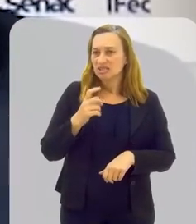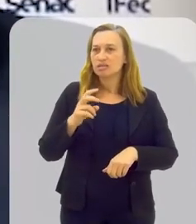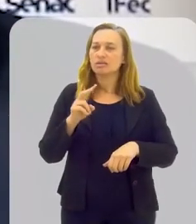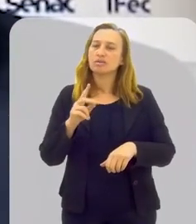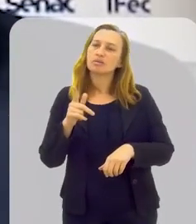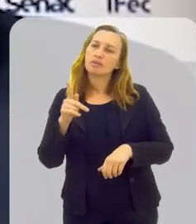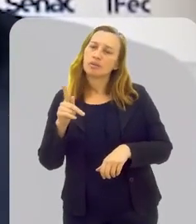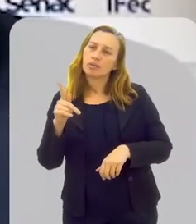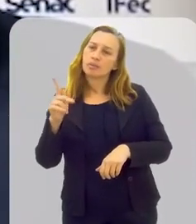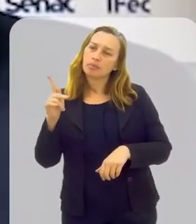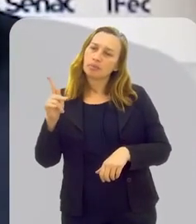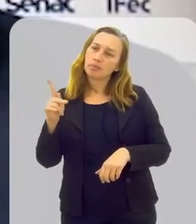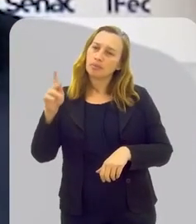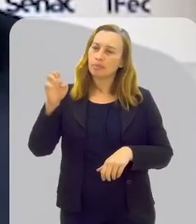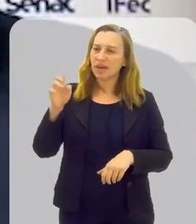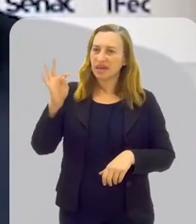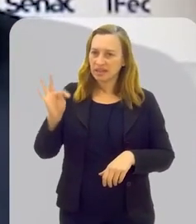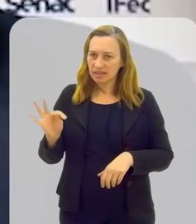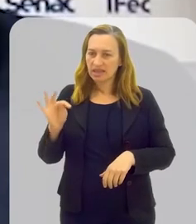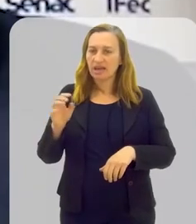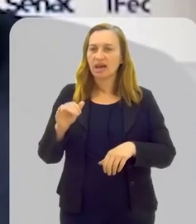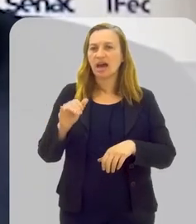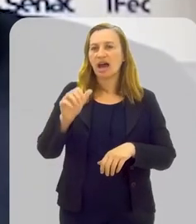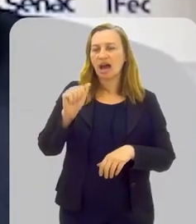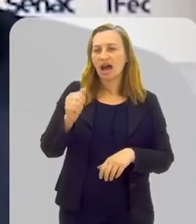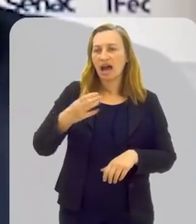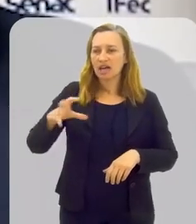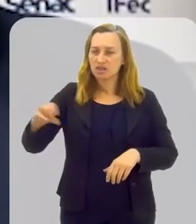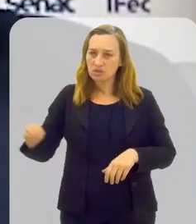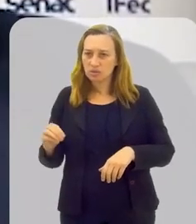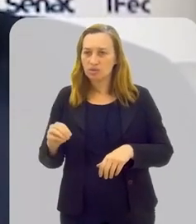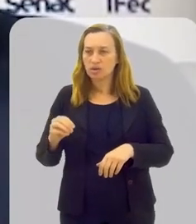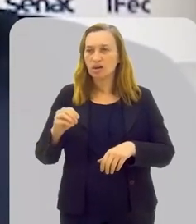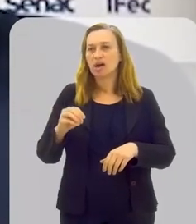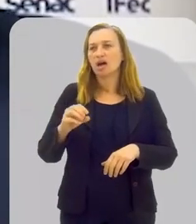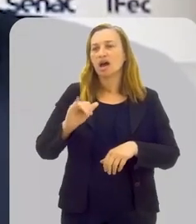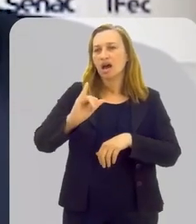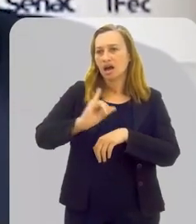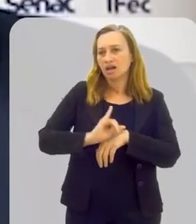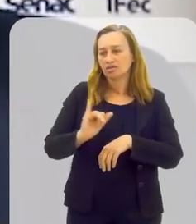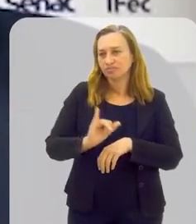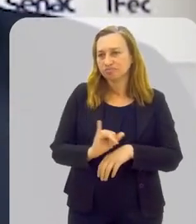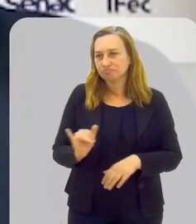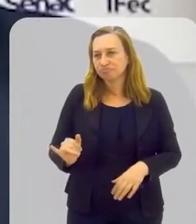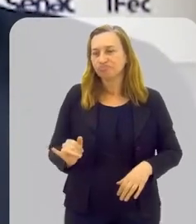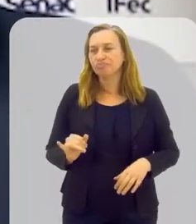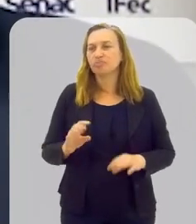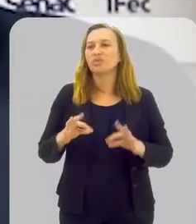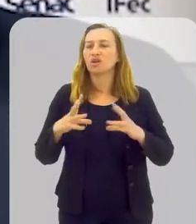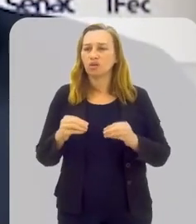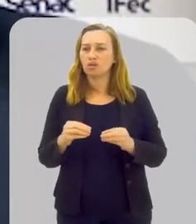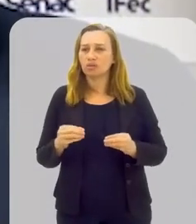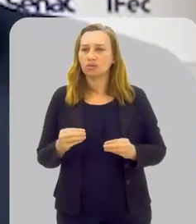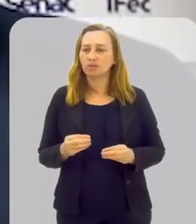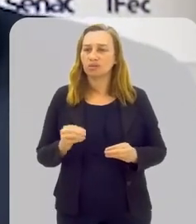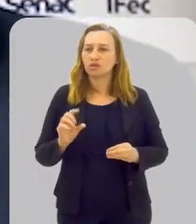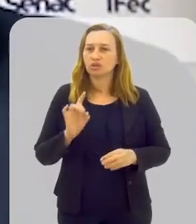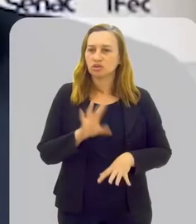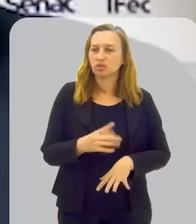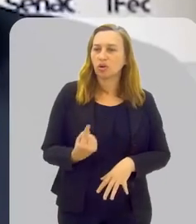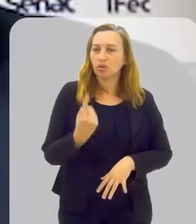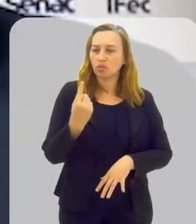Pet aço alumínio vidro e tetra pac todos na mesma máquina como é que ela funciona